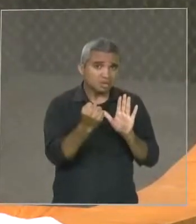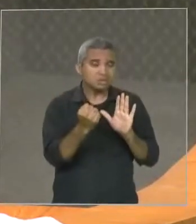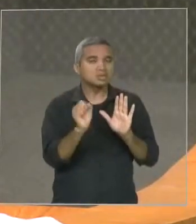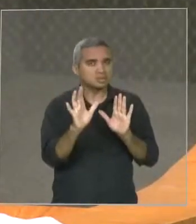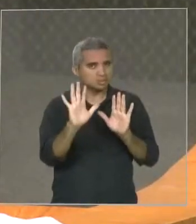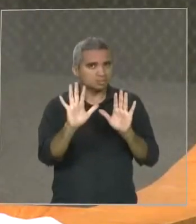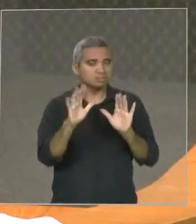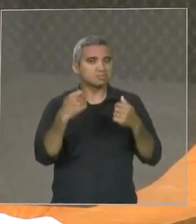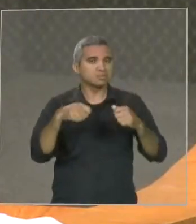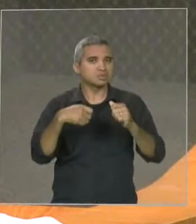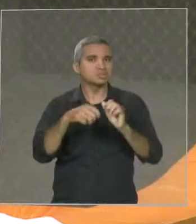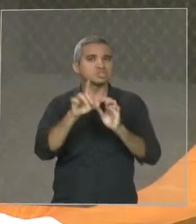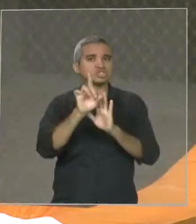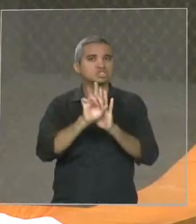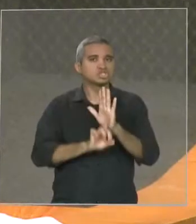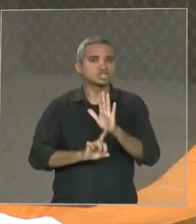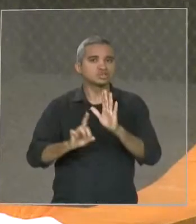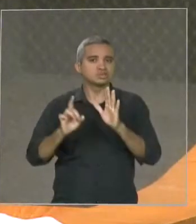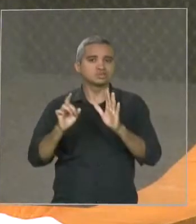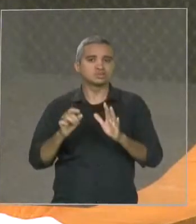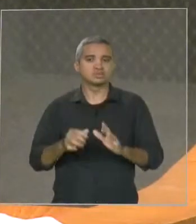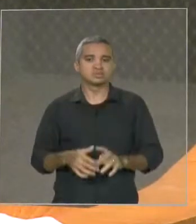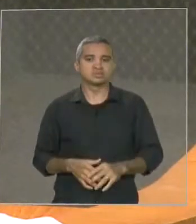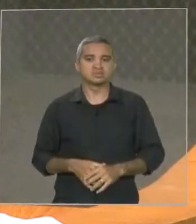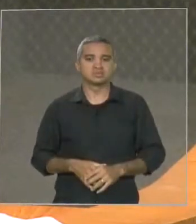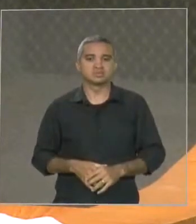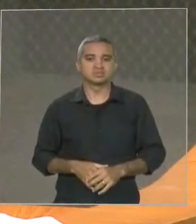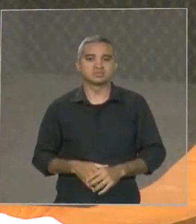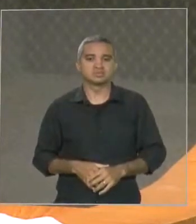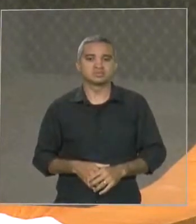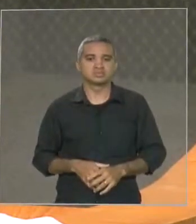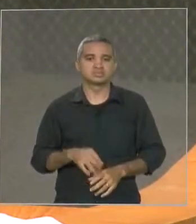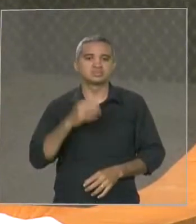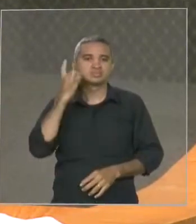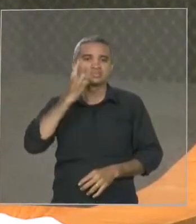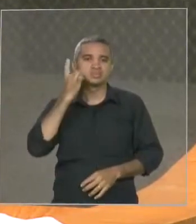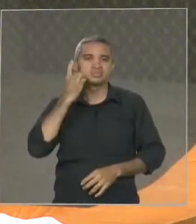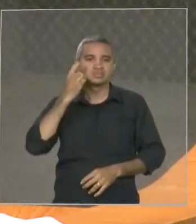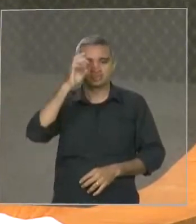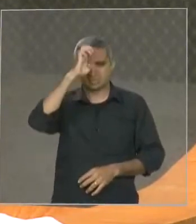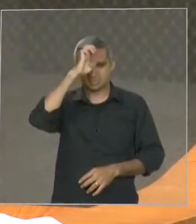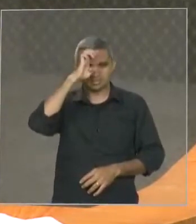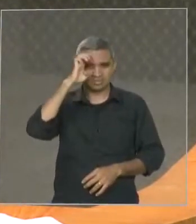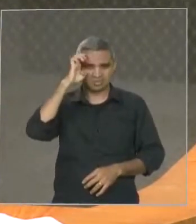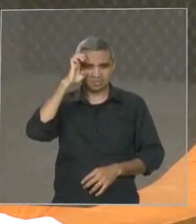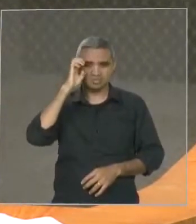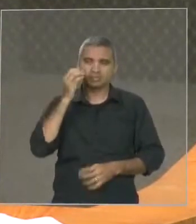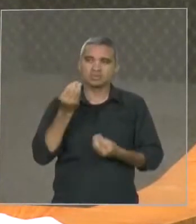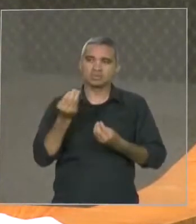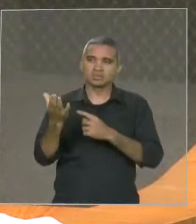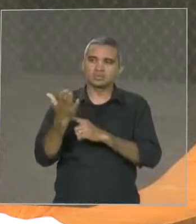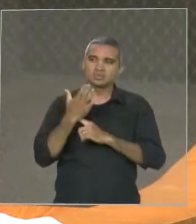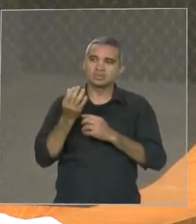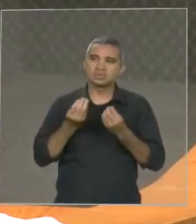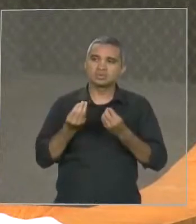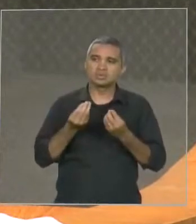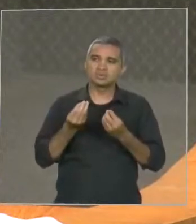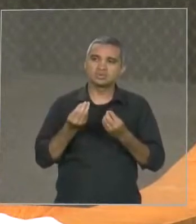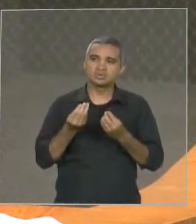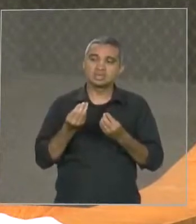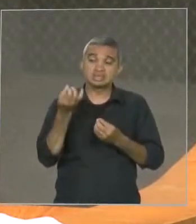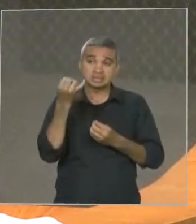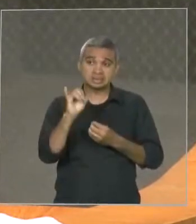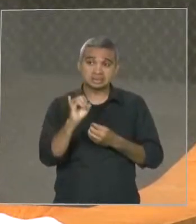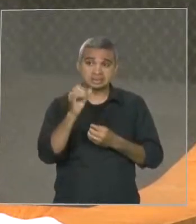ter, para se, como diz o deputado Eduardo, para se regenerar,